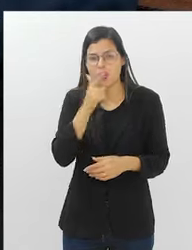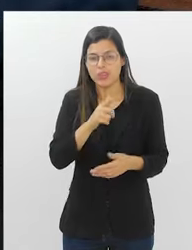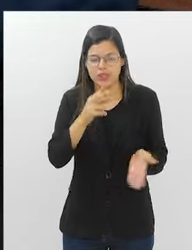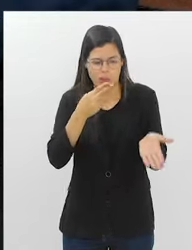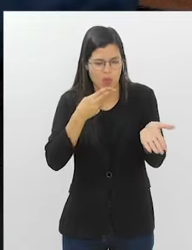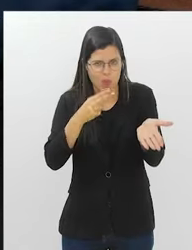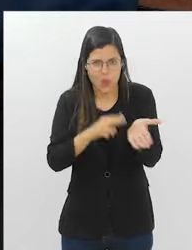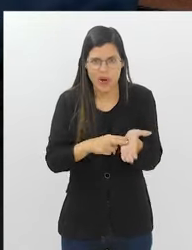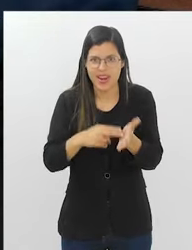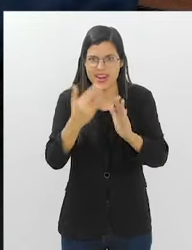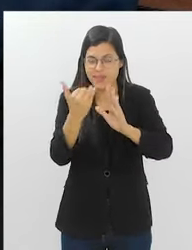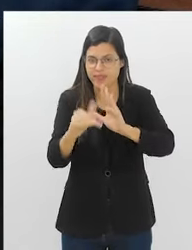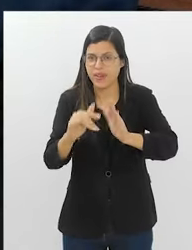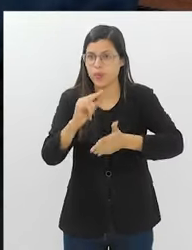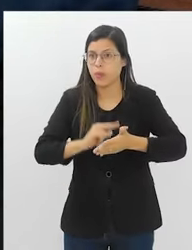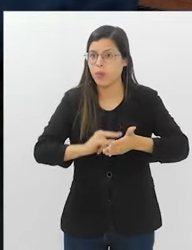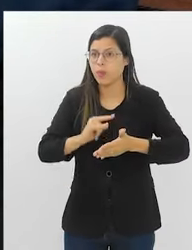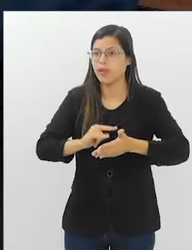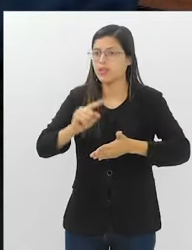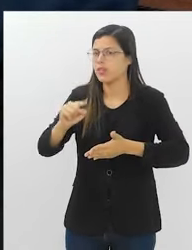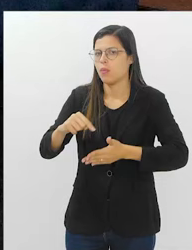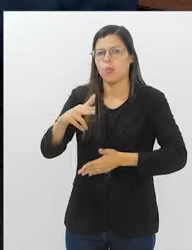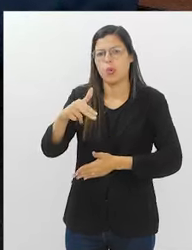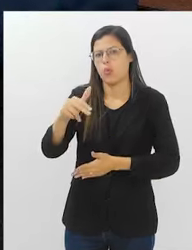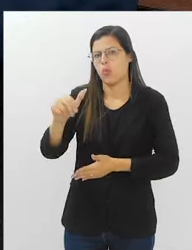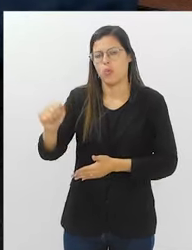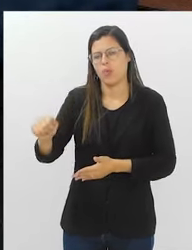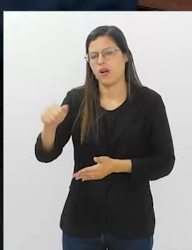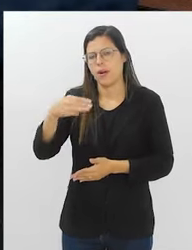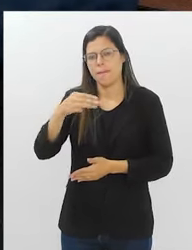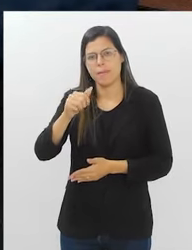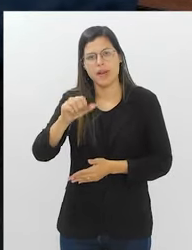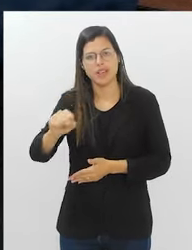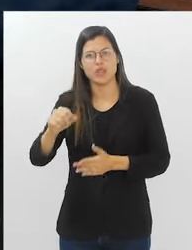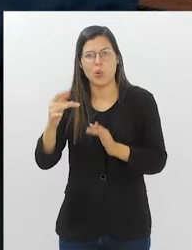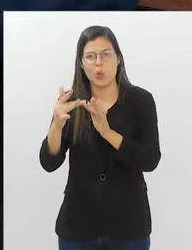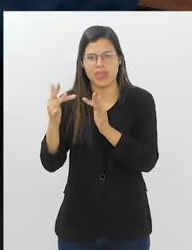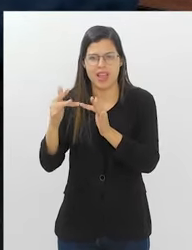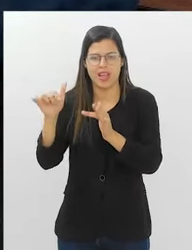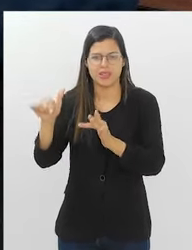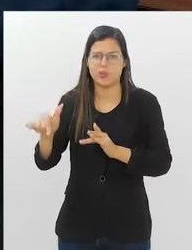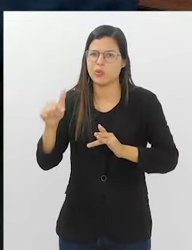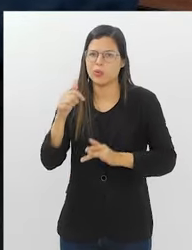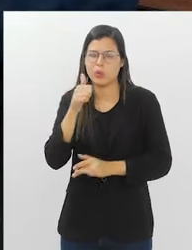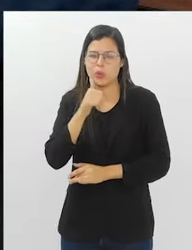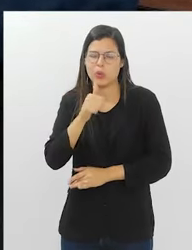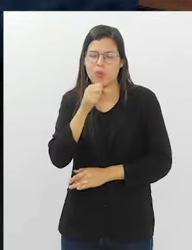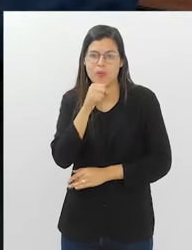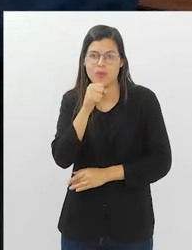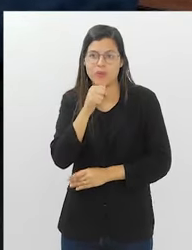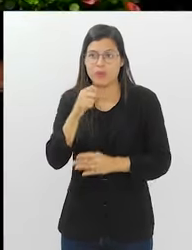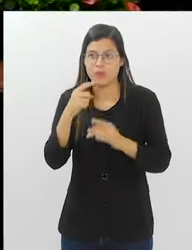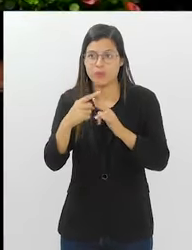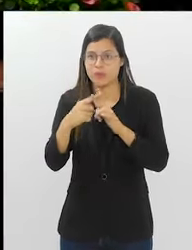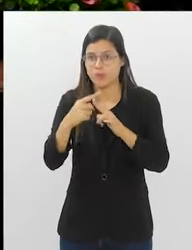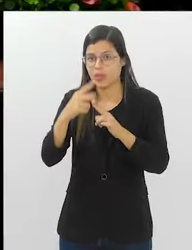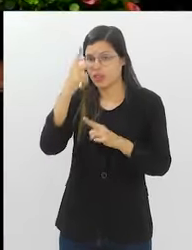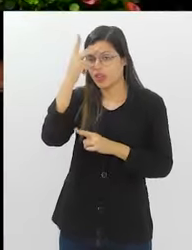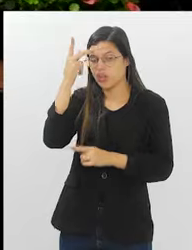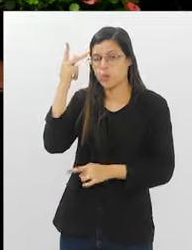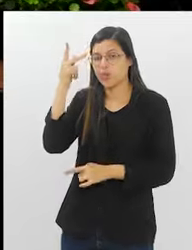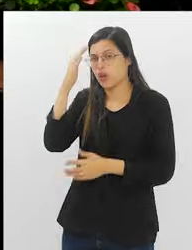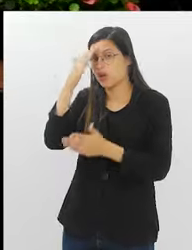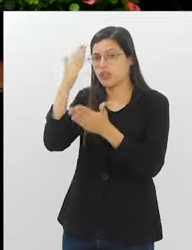correio, e deu tempo. Depois nunca mais eu tive de novo contato com ela. Porque as pessoas acham que os espíritos vivem ao